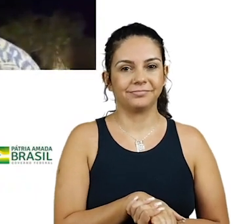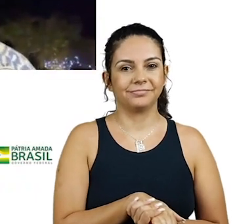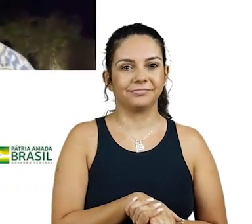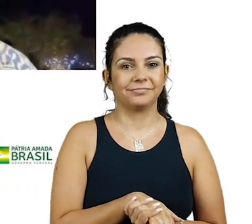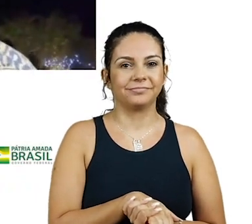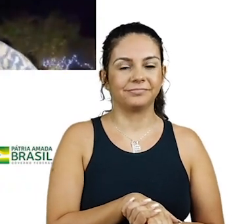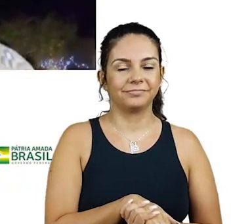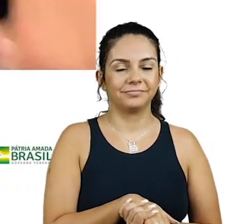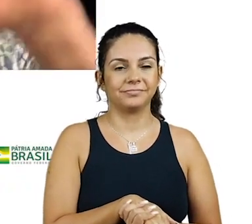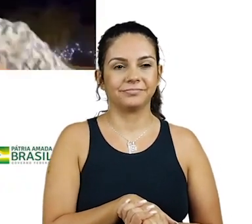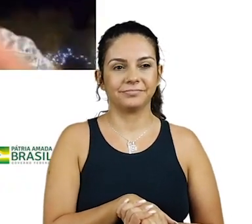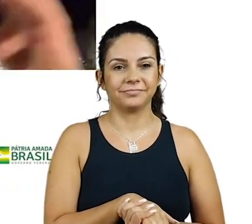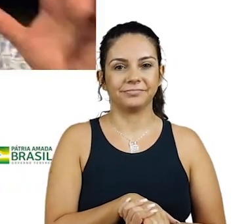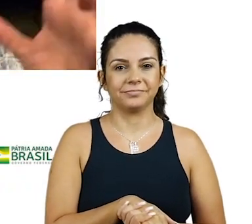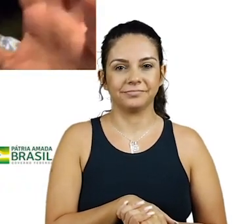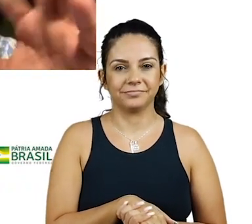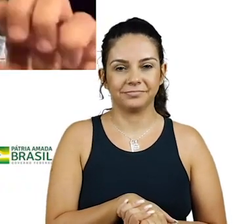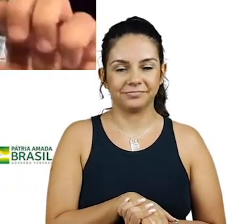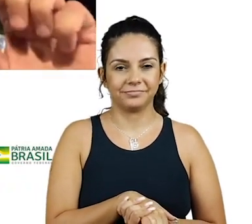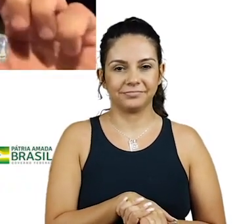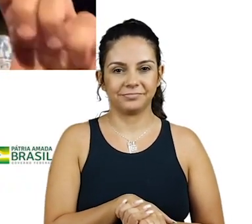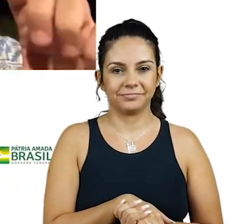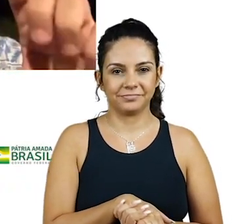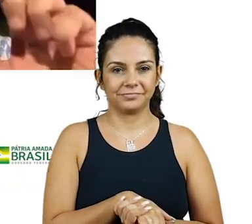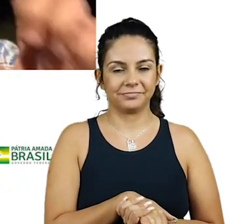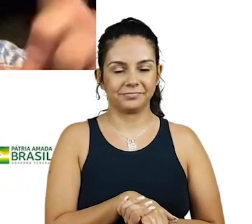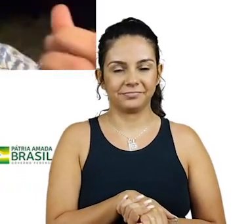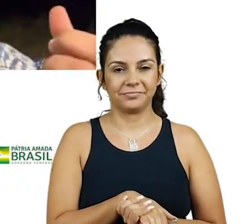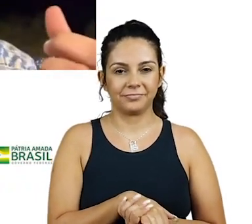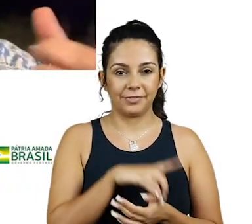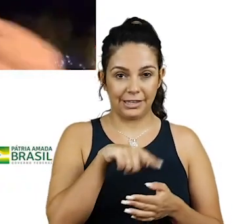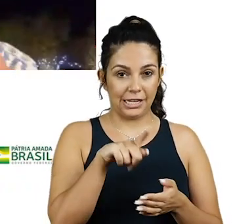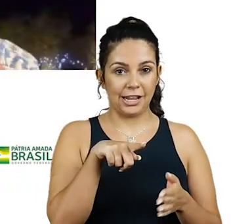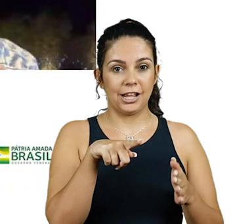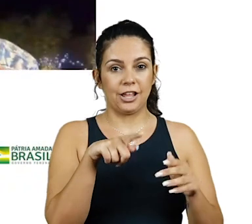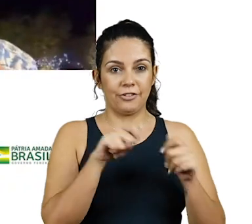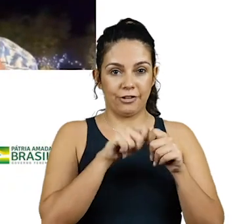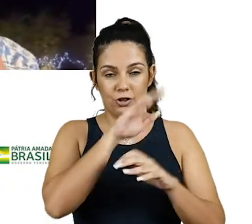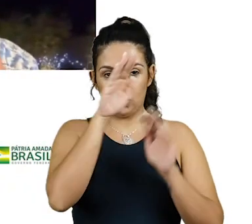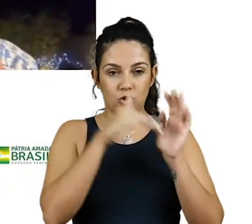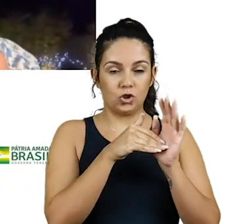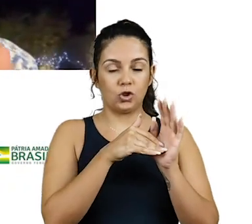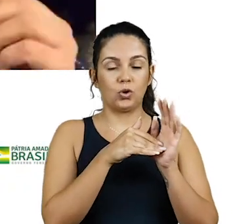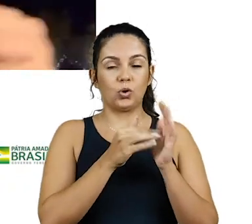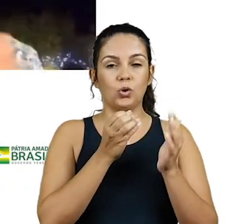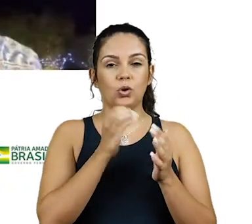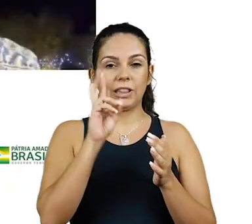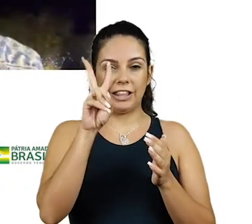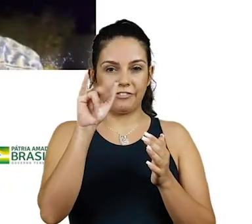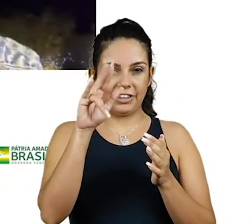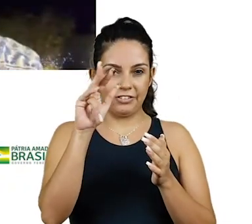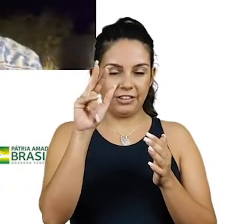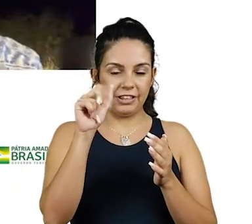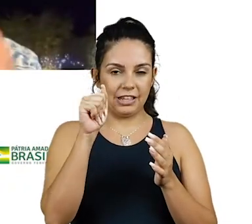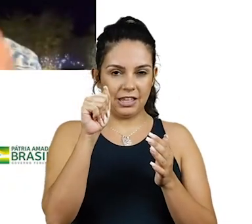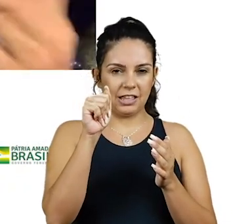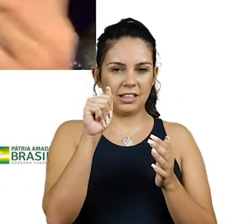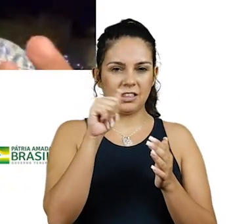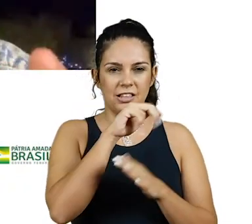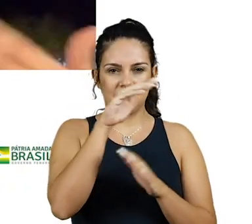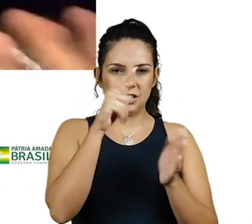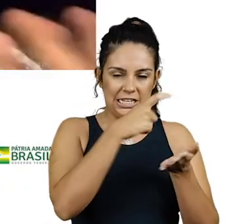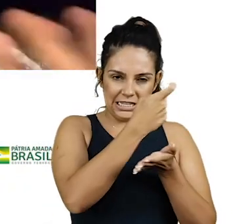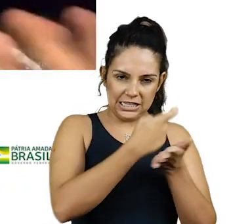Norte. Mas é uma capa, é importante falar que essa é a coleção da Todavia, que é 2020, né?